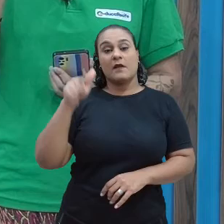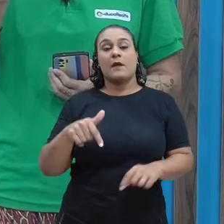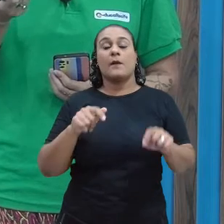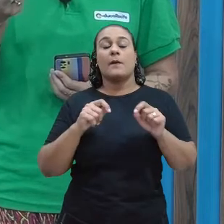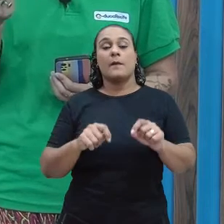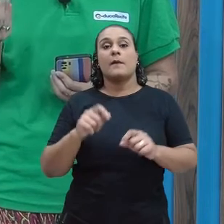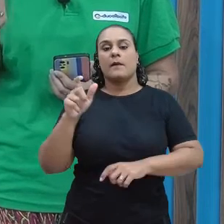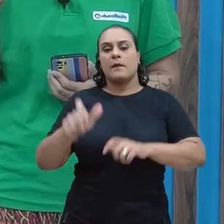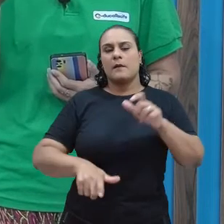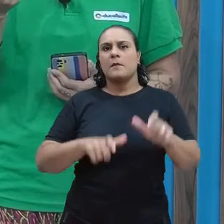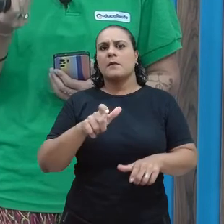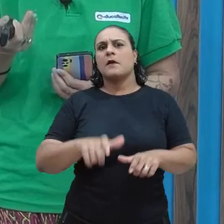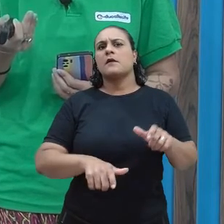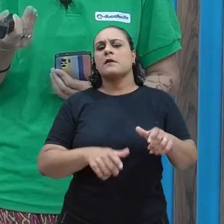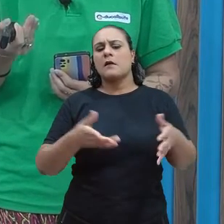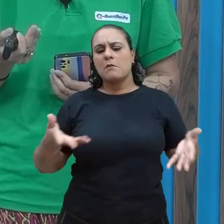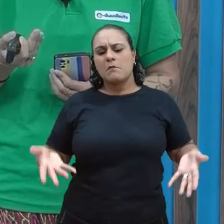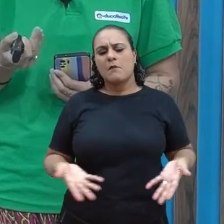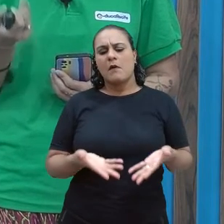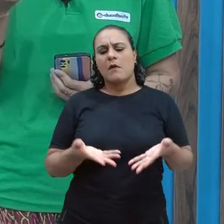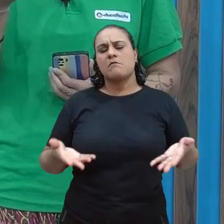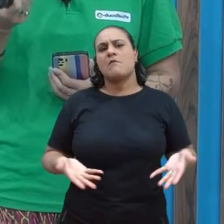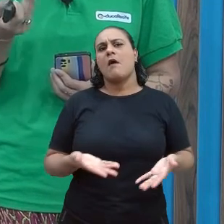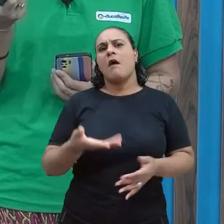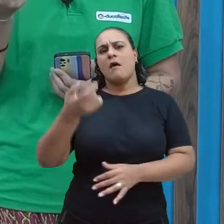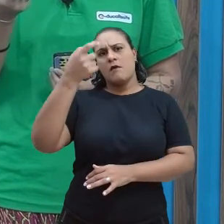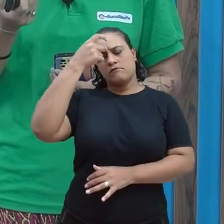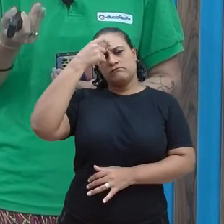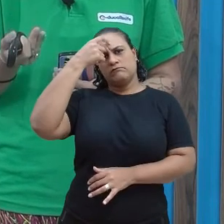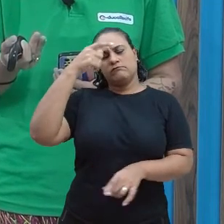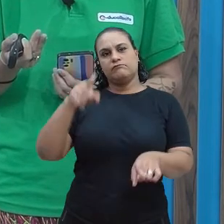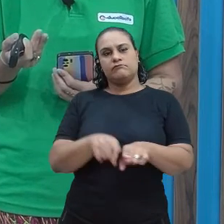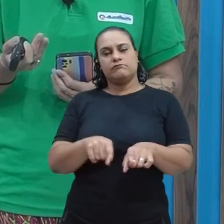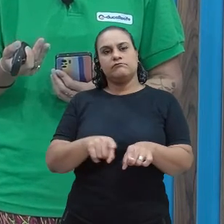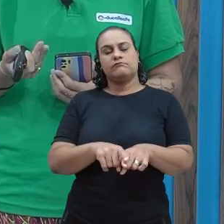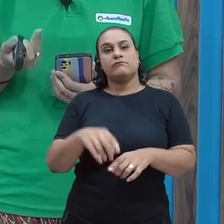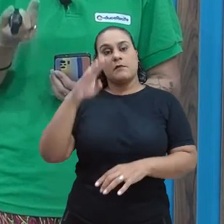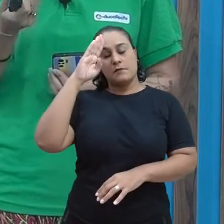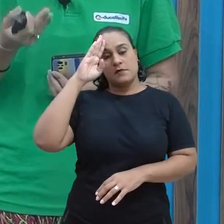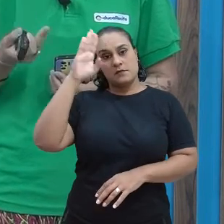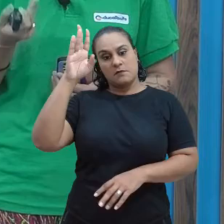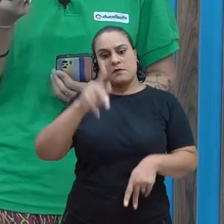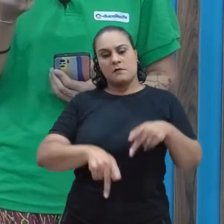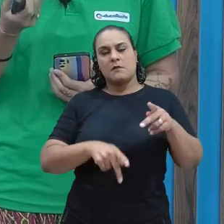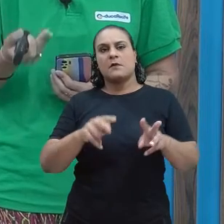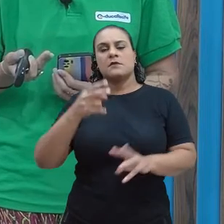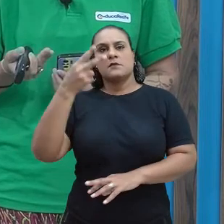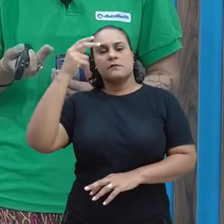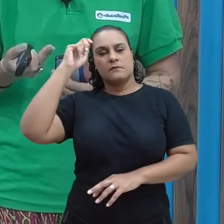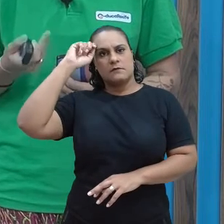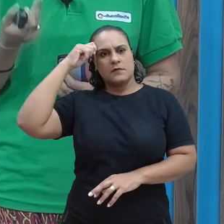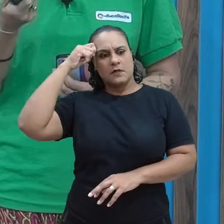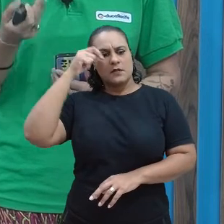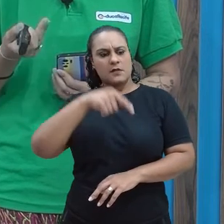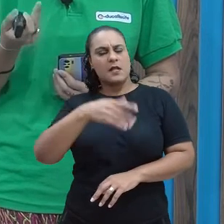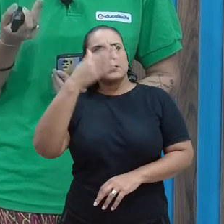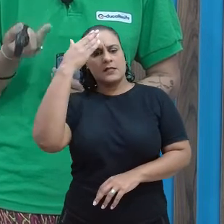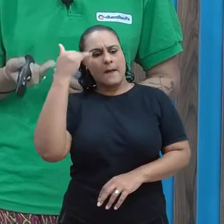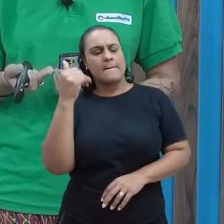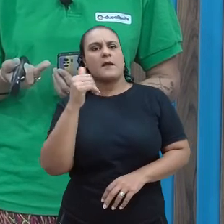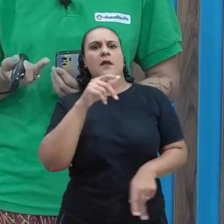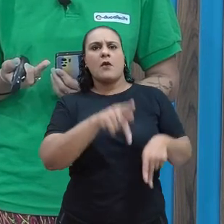das pessoas se conscientizarem, né, principalmente a população negra, do seu valor, do seu direito, da sua